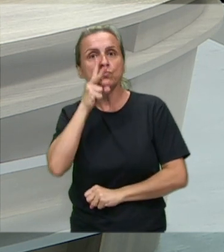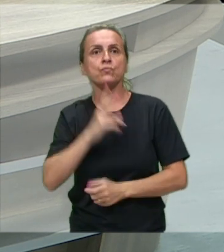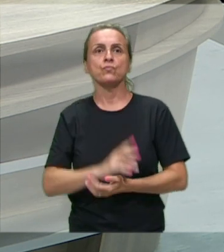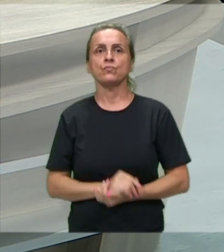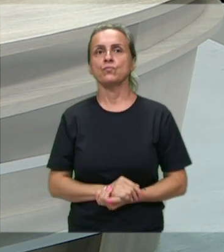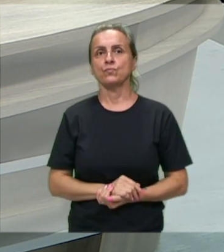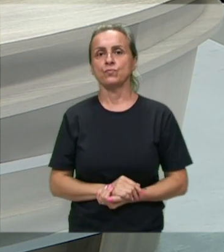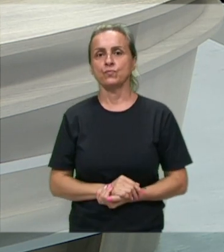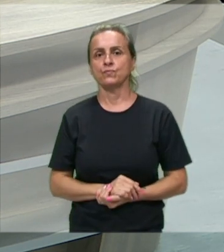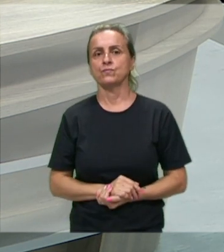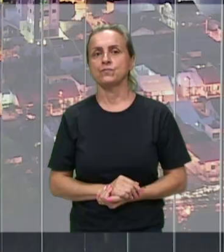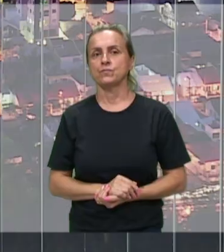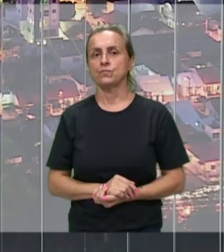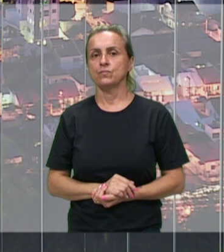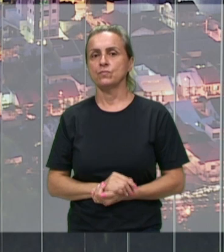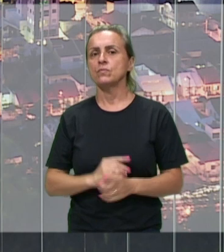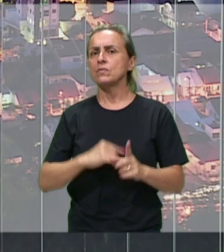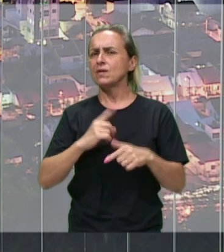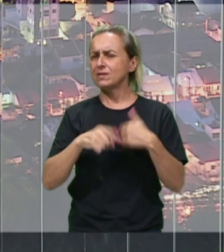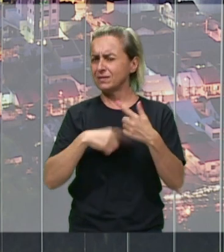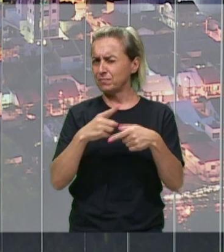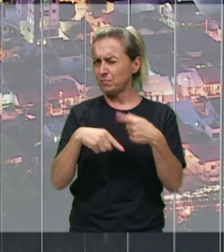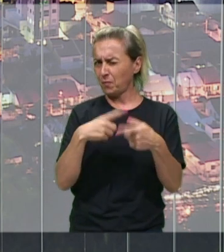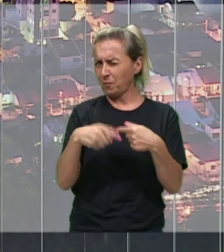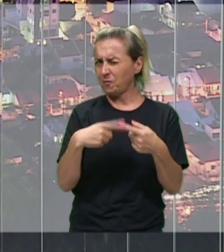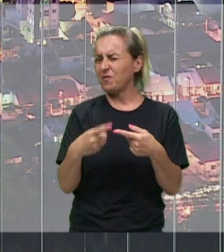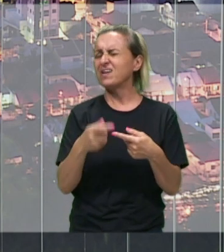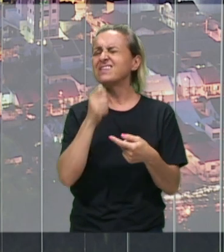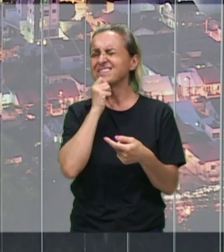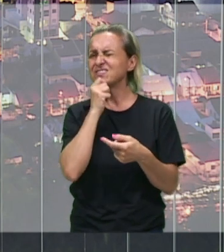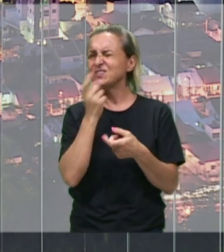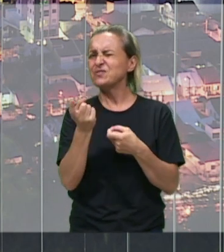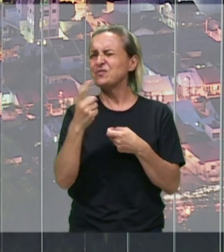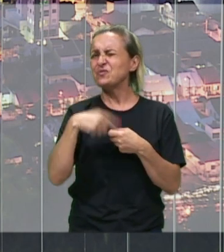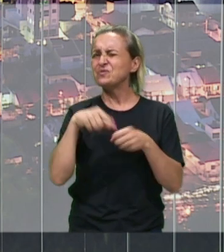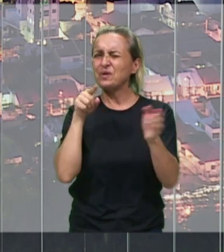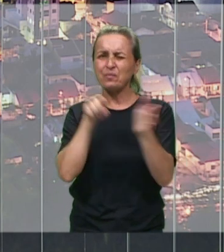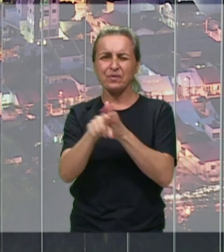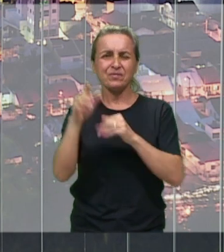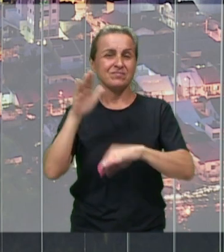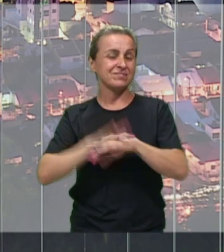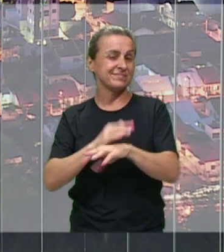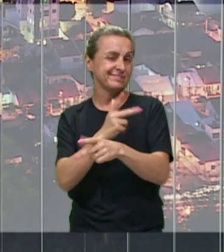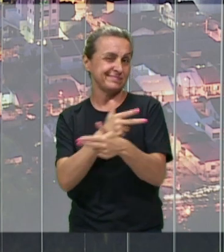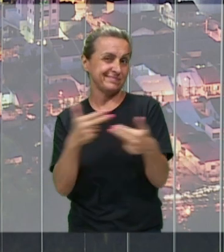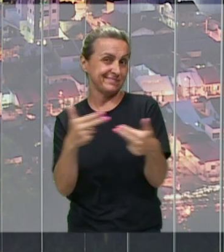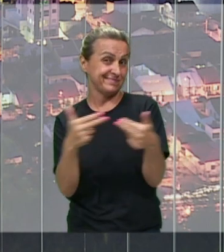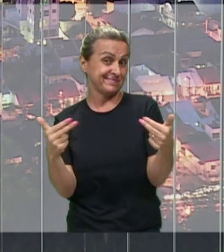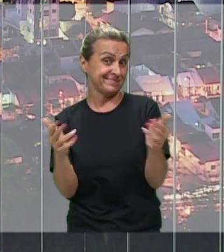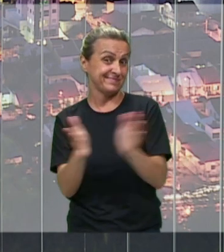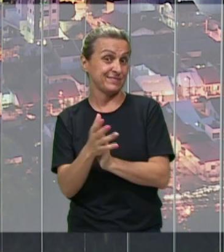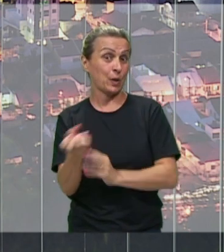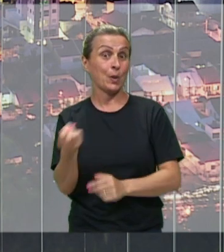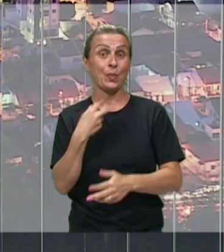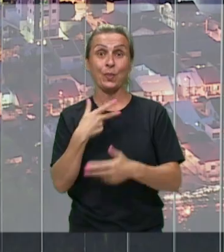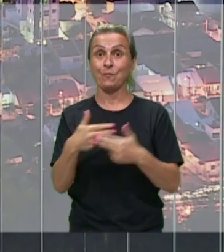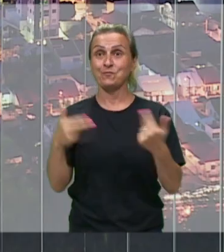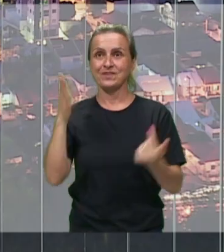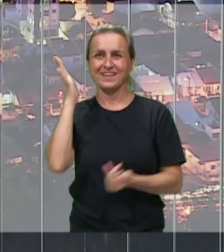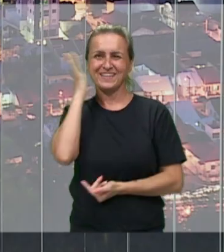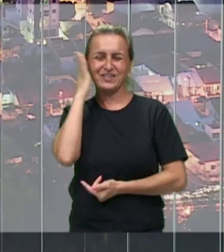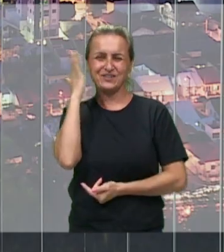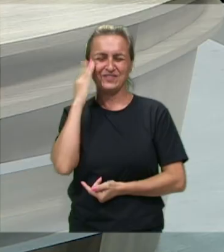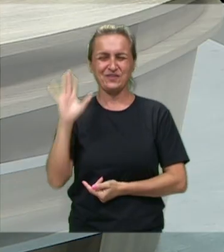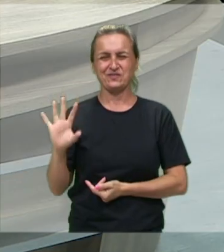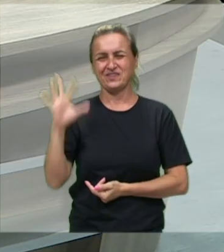que mais para o final do programa eu ainda vou voltar um pouquinho mais em algumas coisas aí, algumas novidades que eu sei que